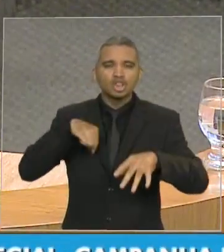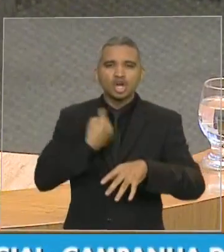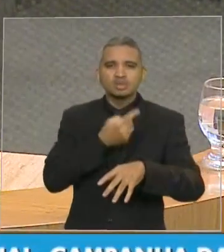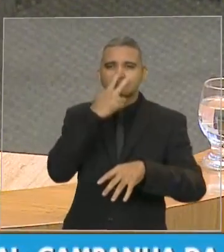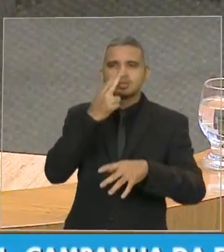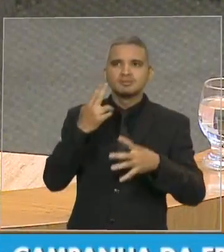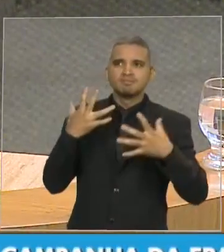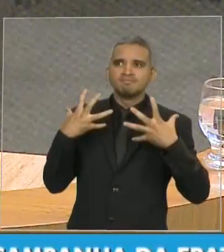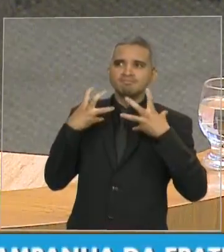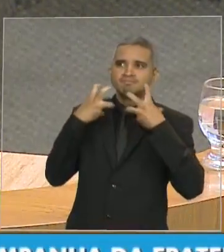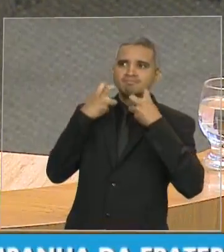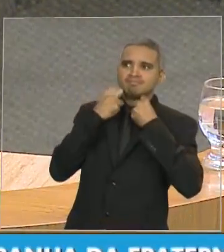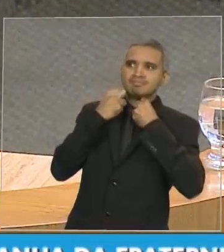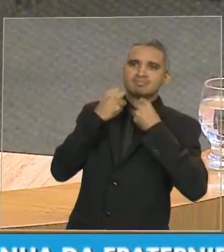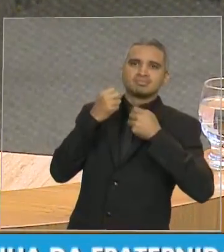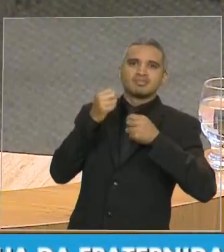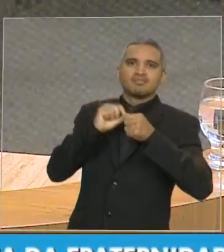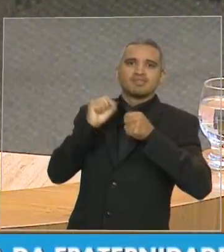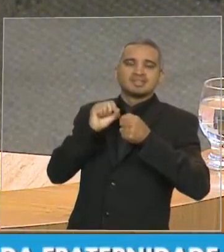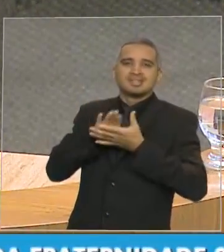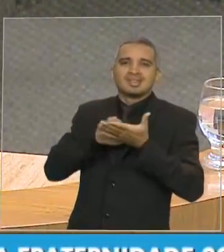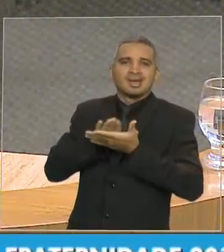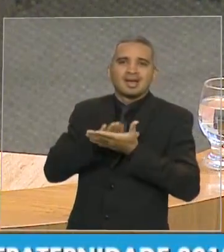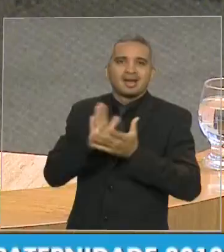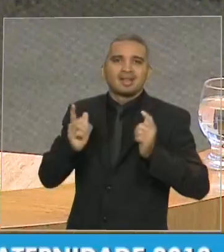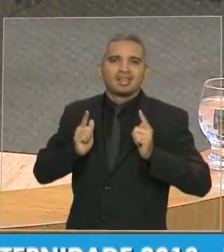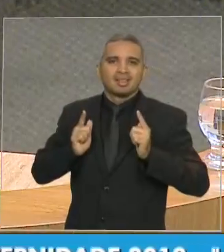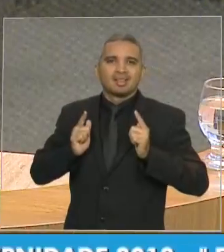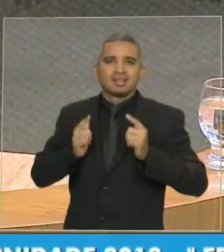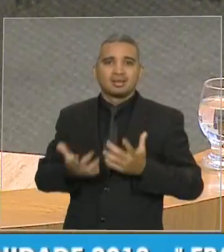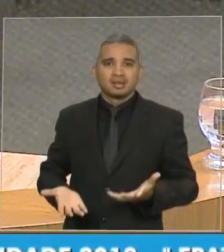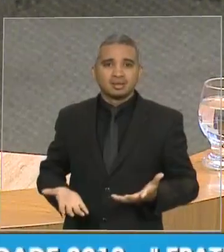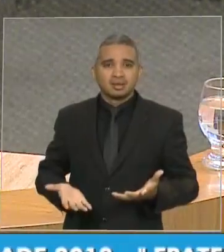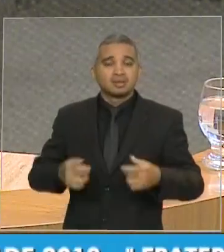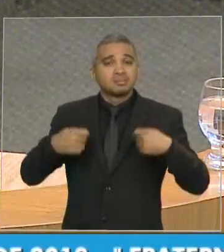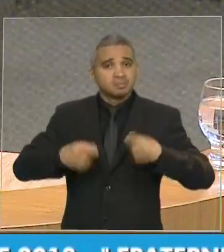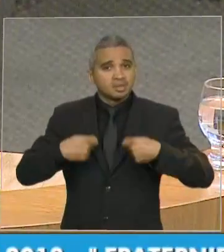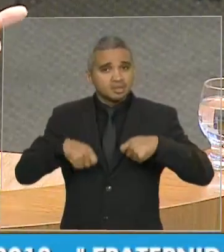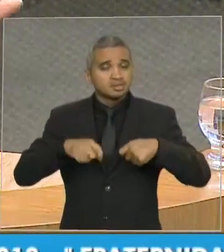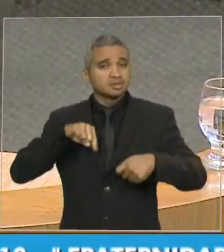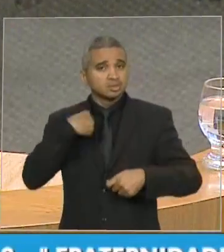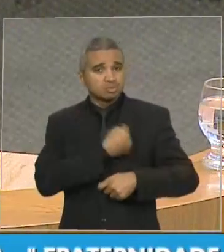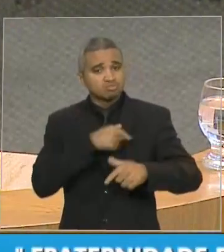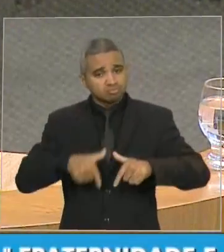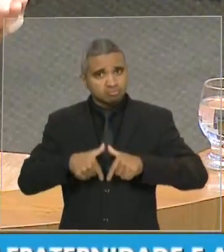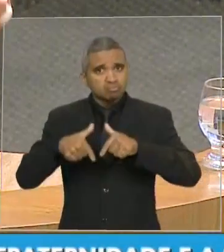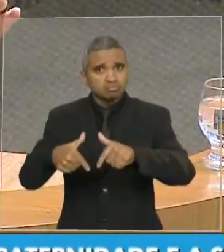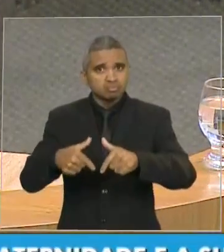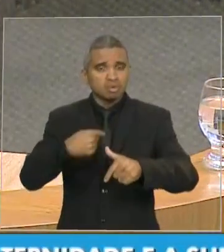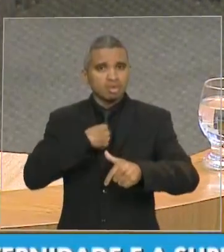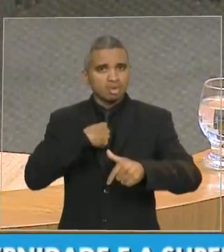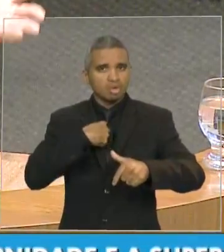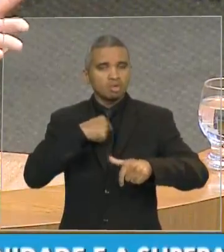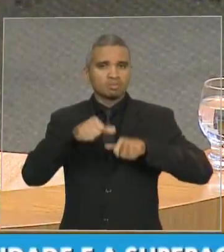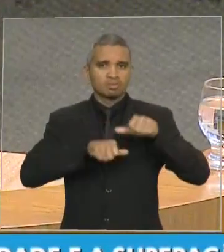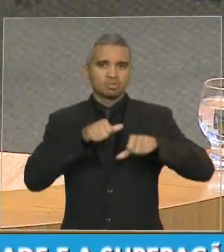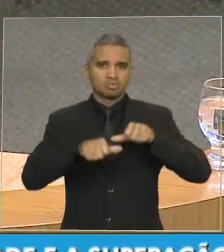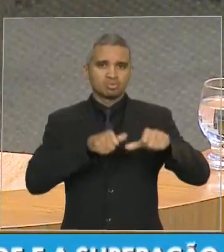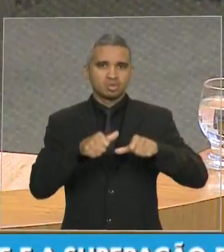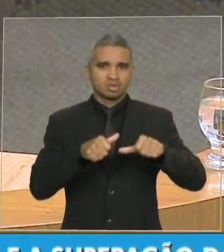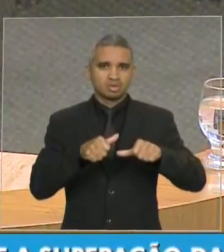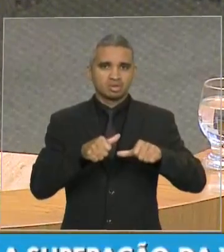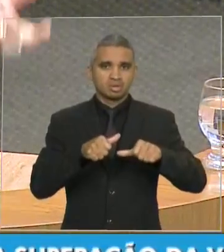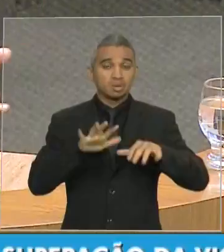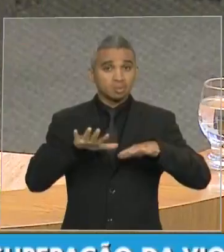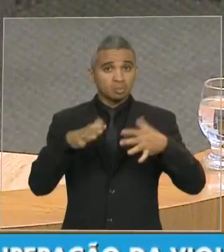nossas posturas do eu, para depois nós sermos nós, nos juntarmos, nos unirmos,